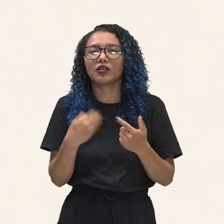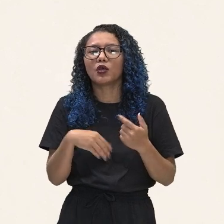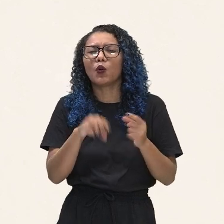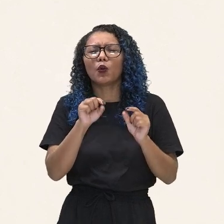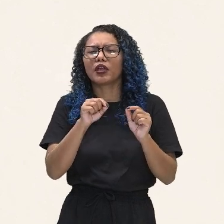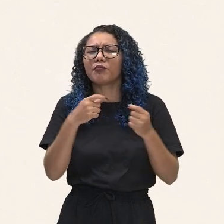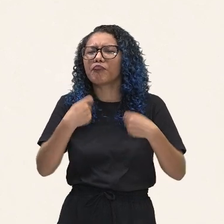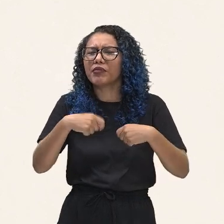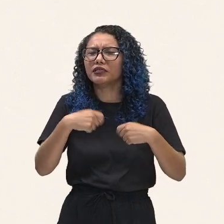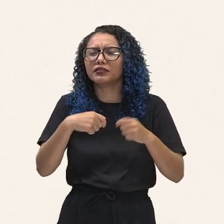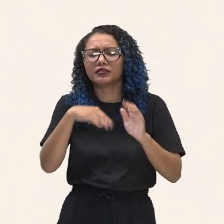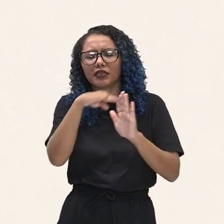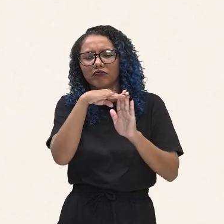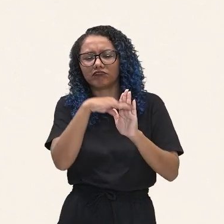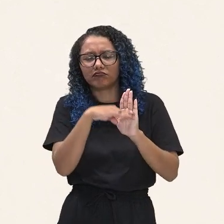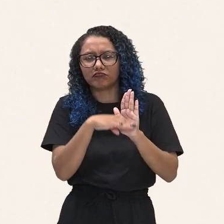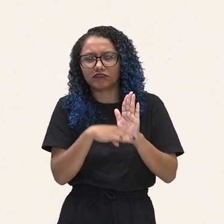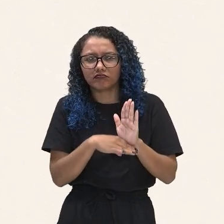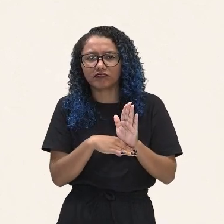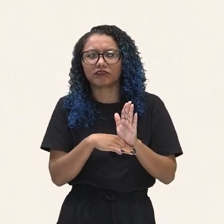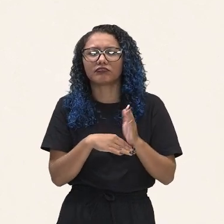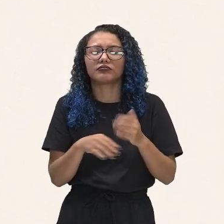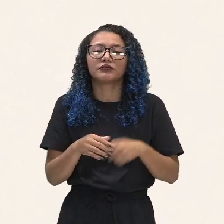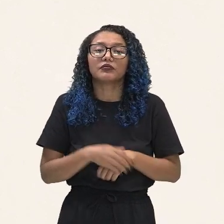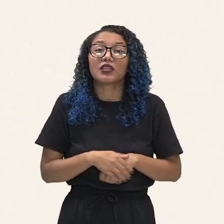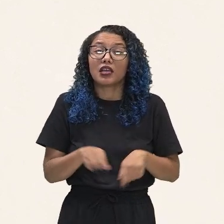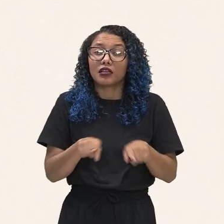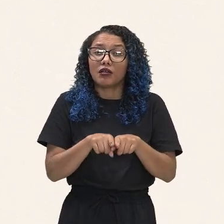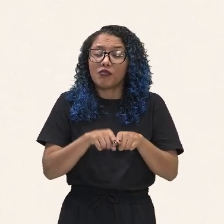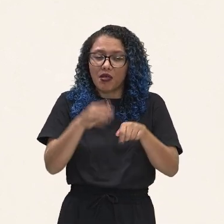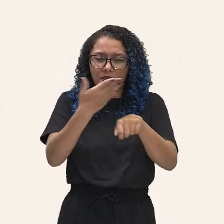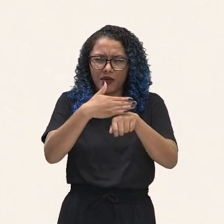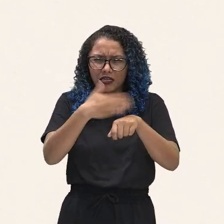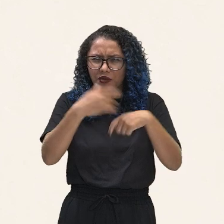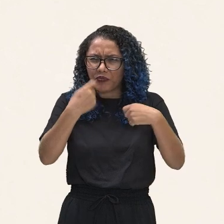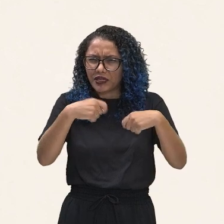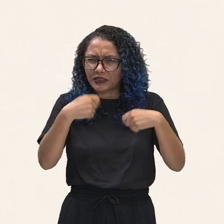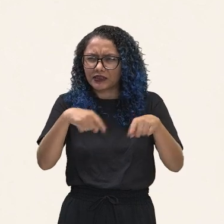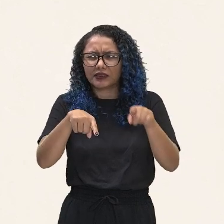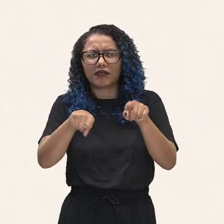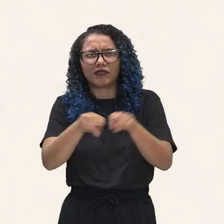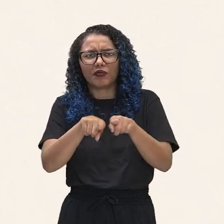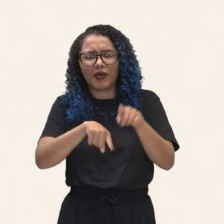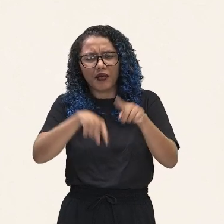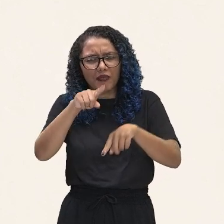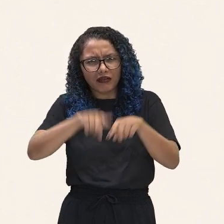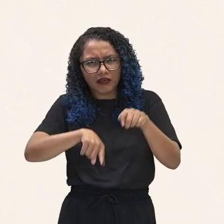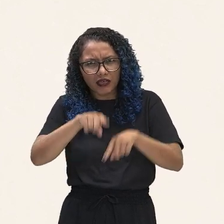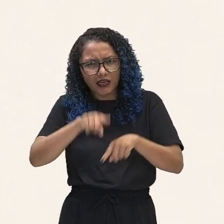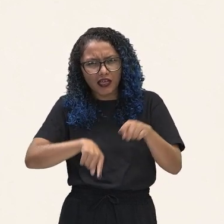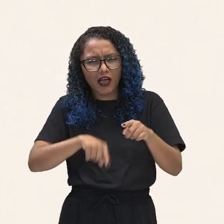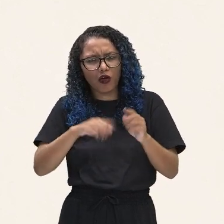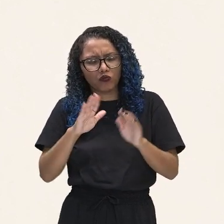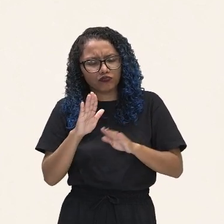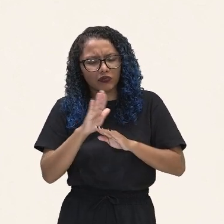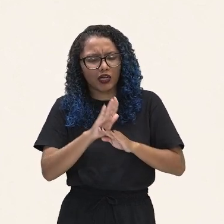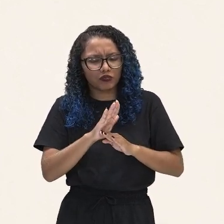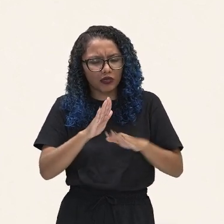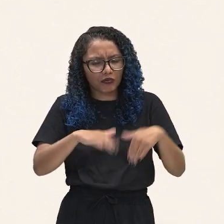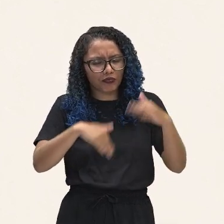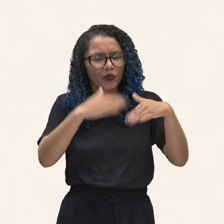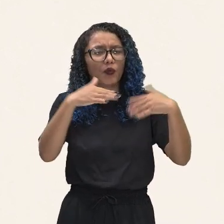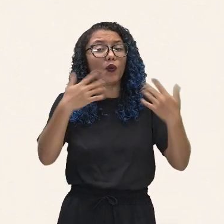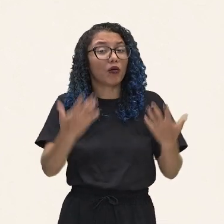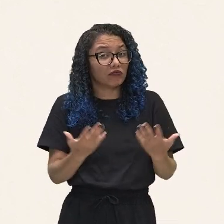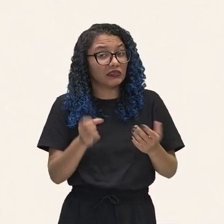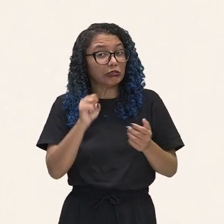caminho. Terceiro, liste as tarefas que serão realizadas e os recursos necessários para isso, se for o